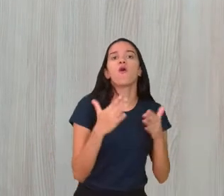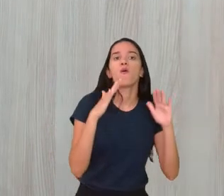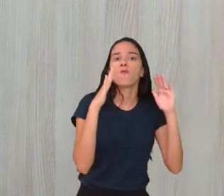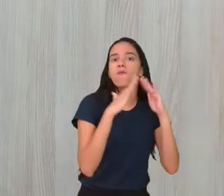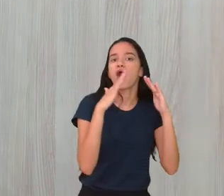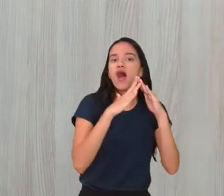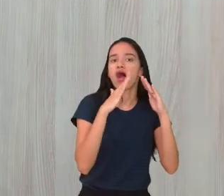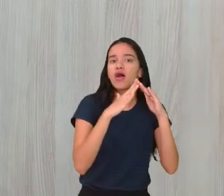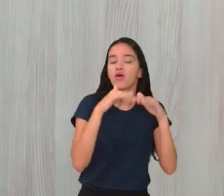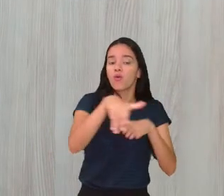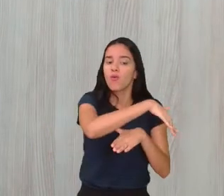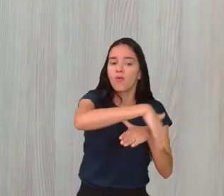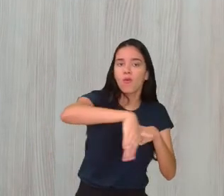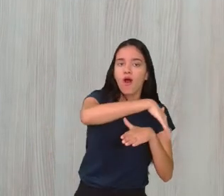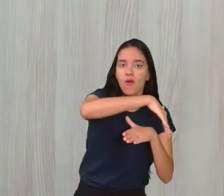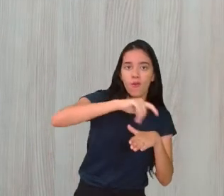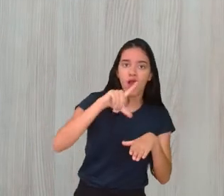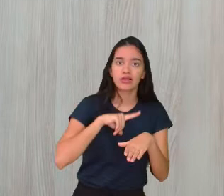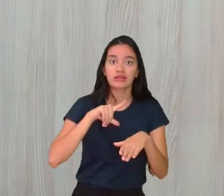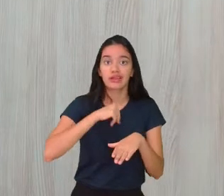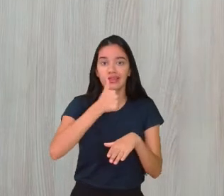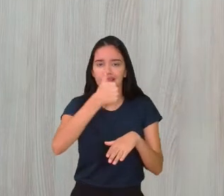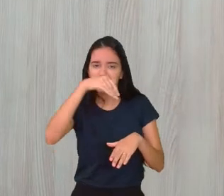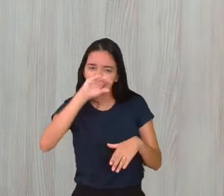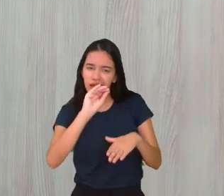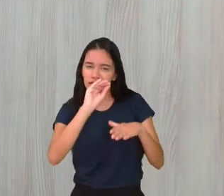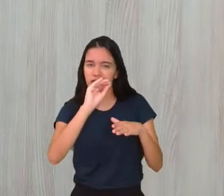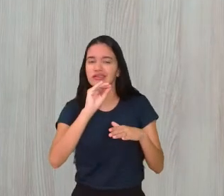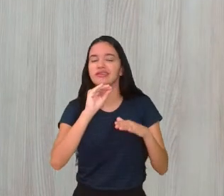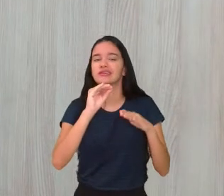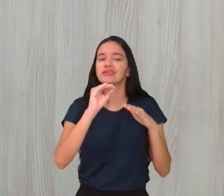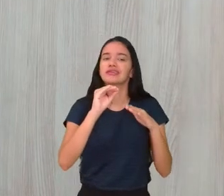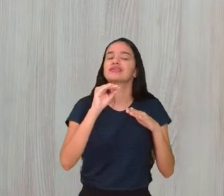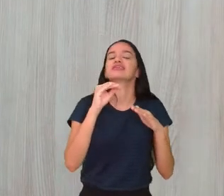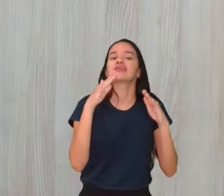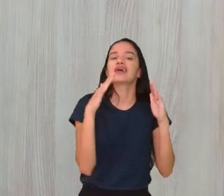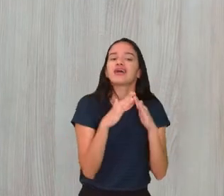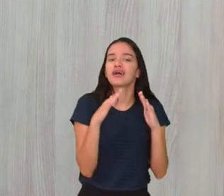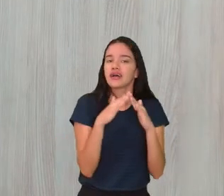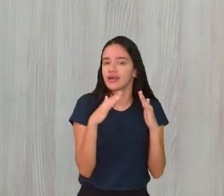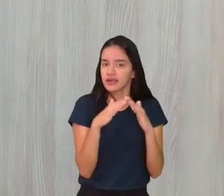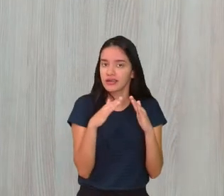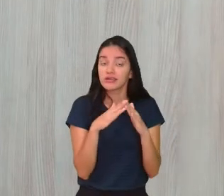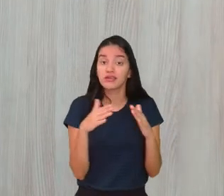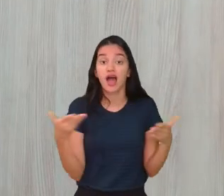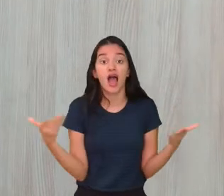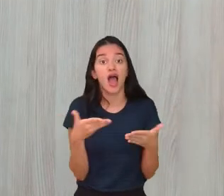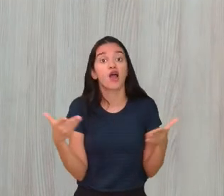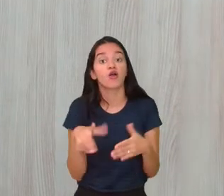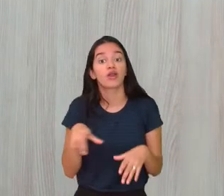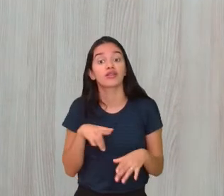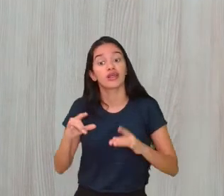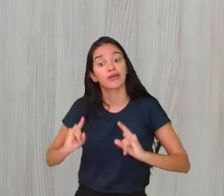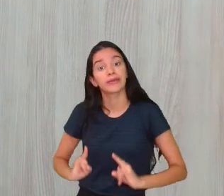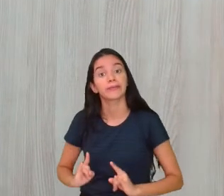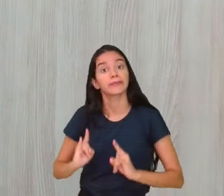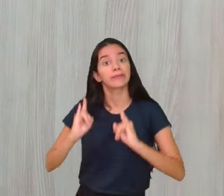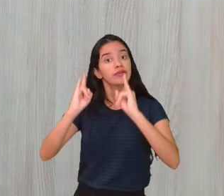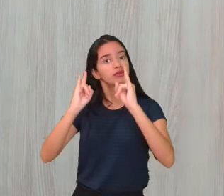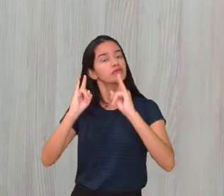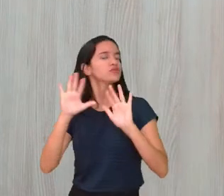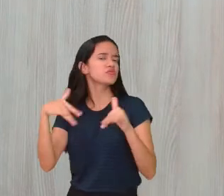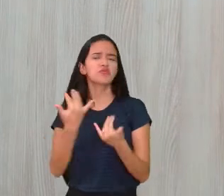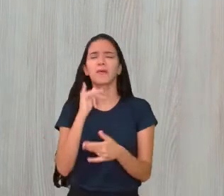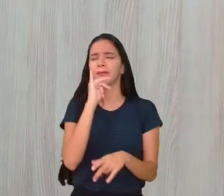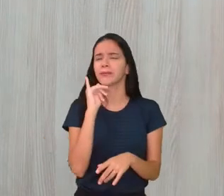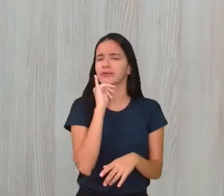tem, no lugar de 1 a 2 casas, tem um prédio que foi construído. Né? Eu tenho certeza que você está entendendo o que eu estou dizendo. Então, por